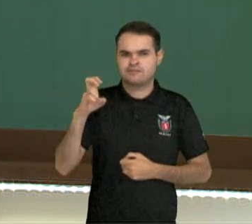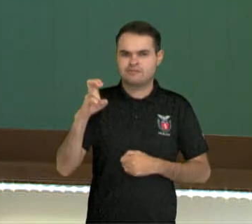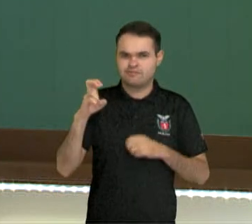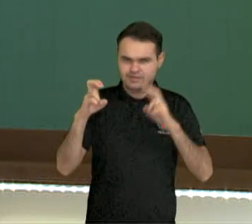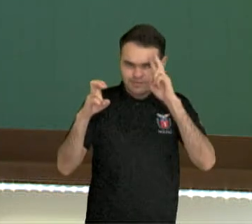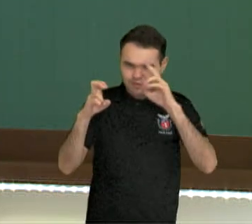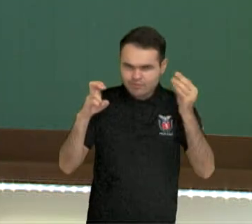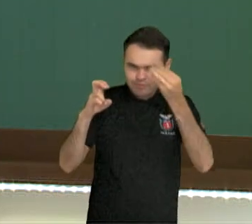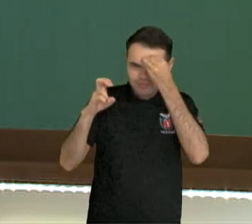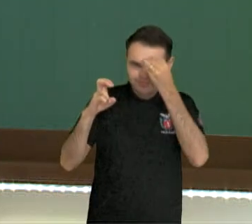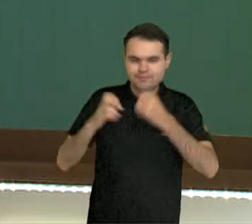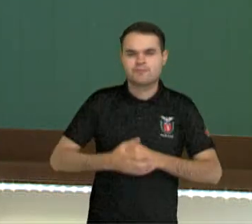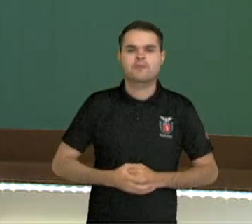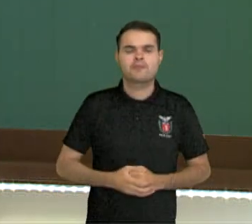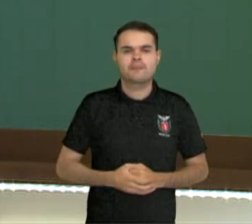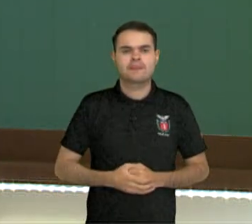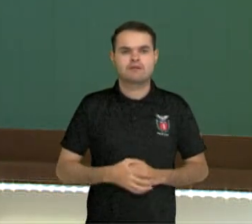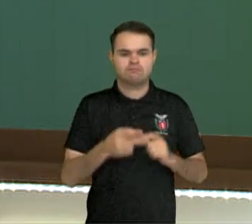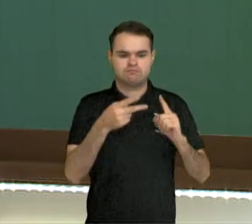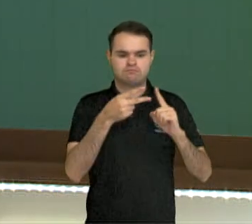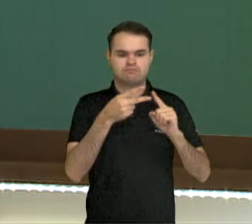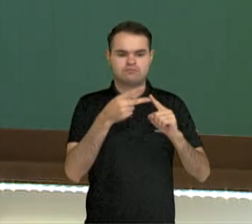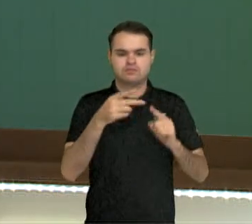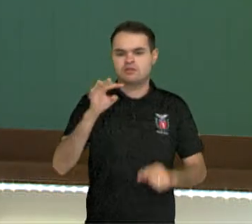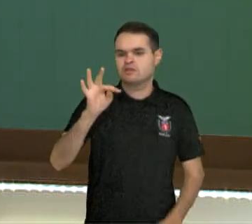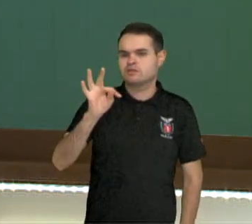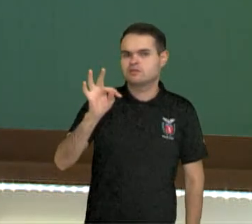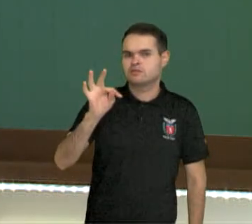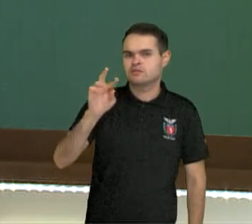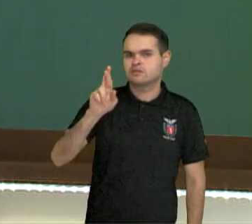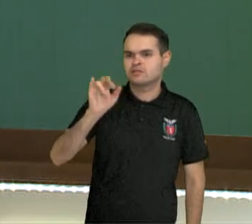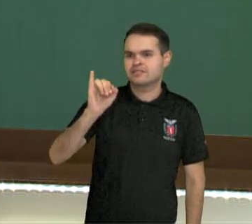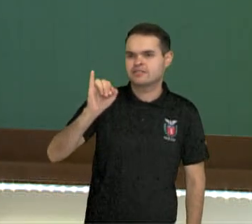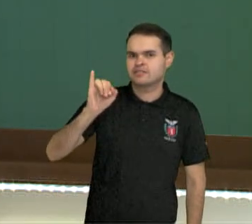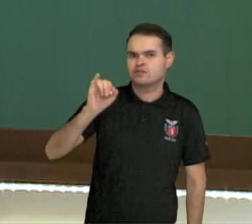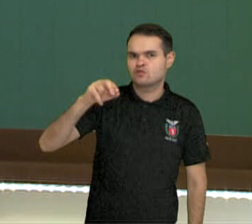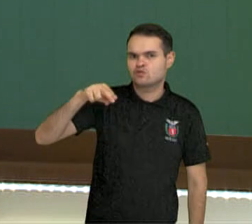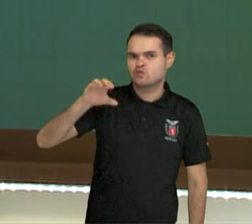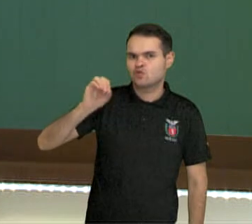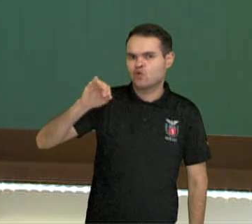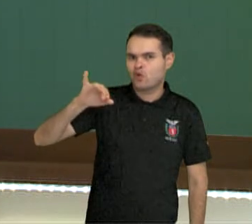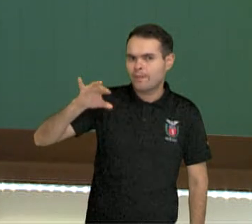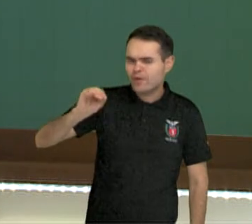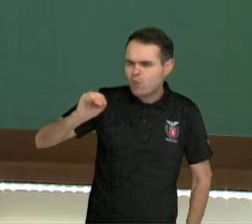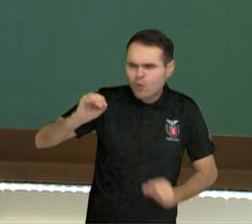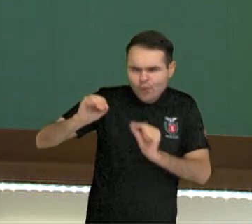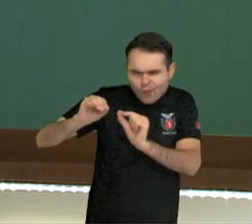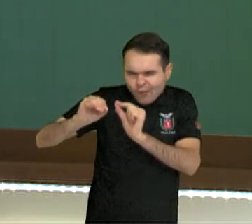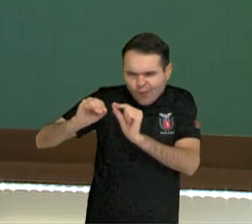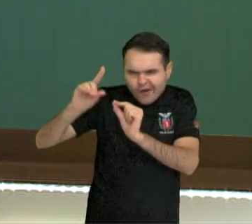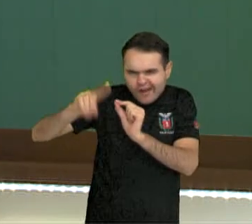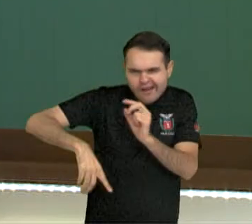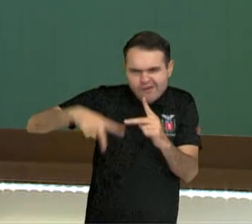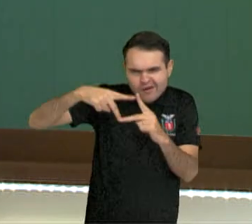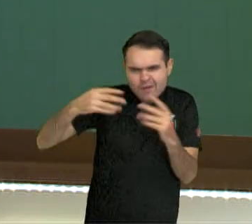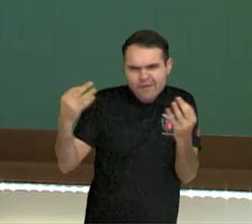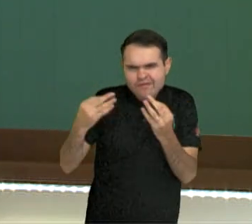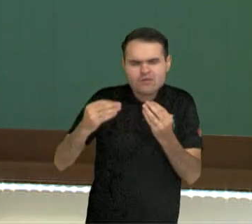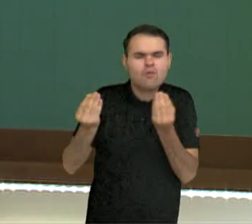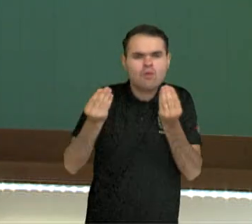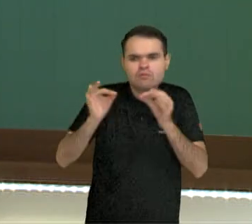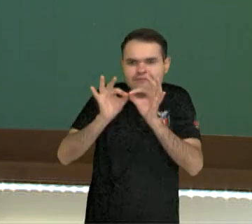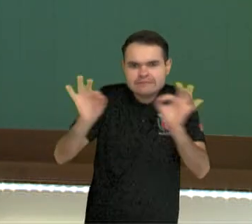lembrar? E um trinômio? Nós estamos falando de fatoração de trinômio quadrado perfeito. Vamos entender devagar esta